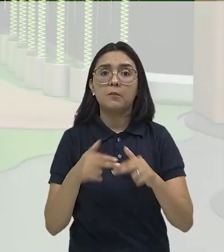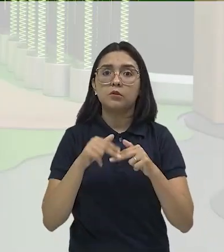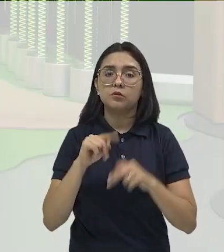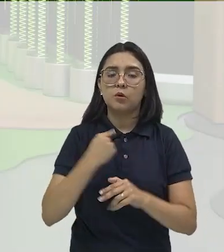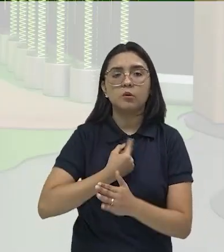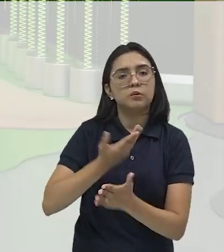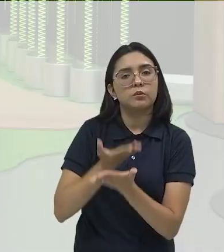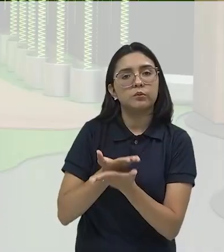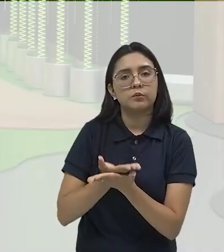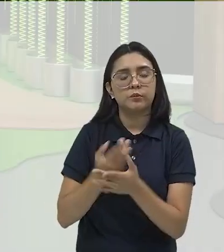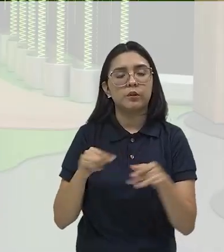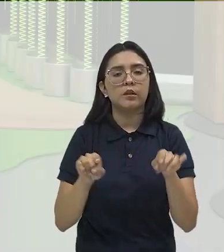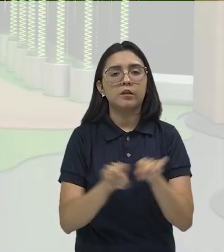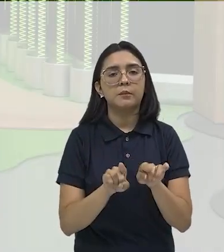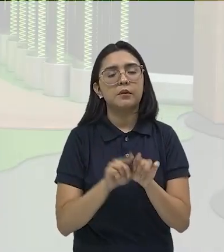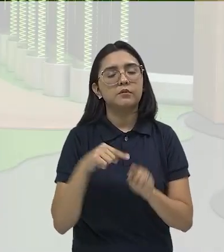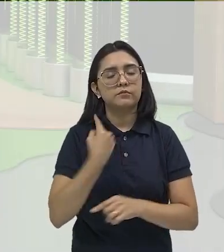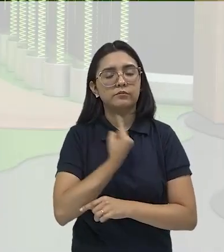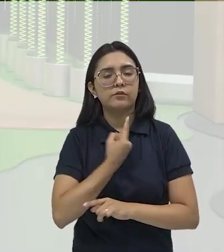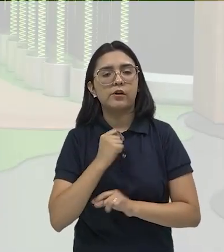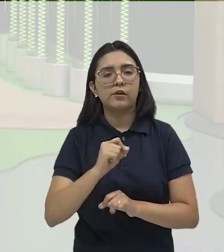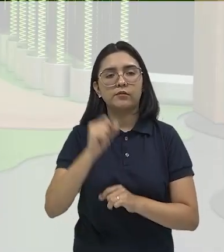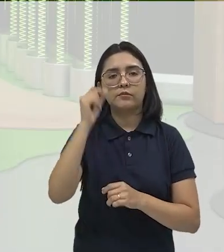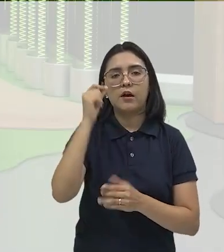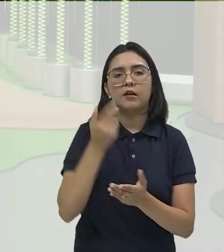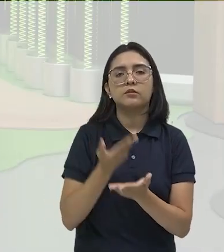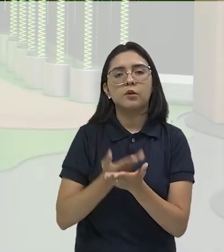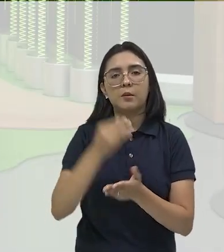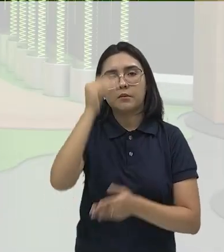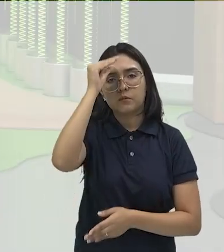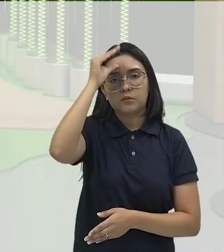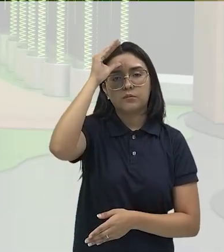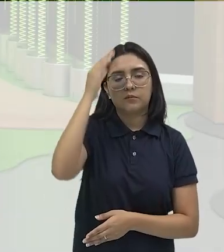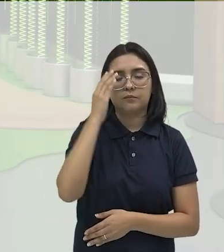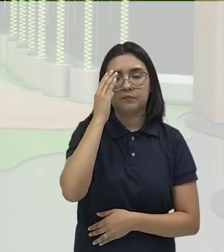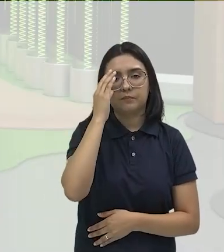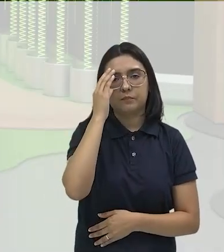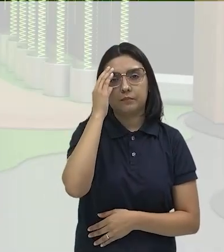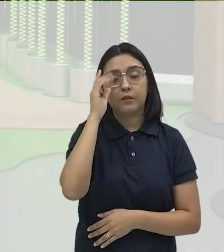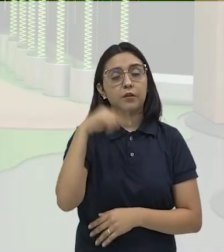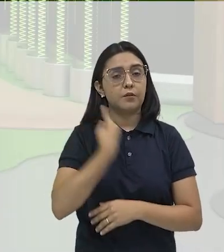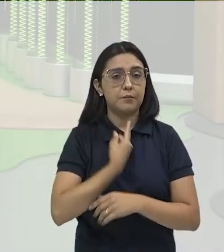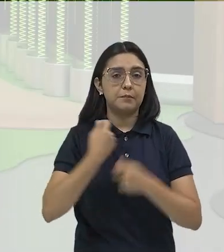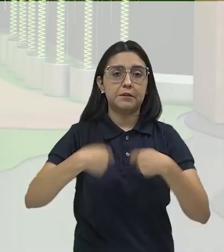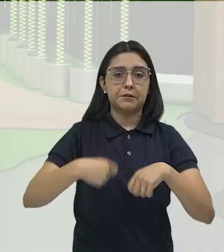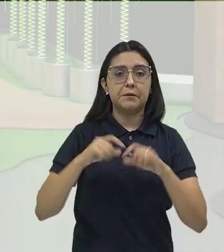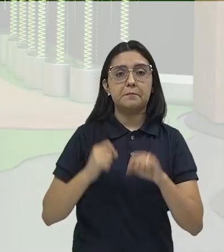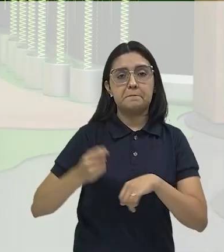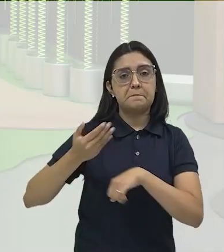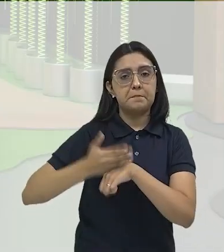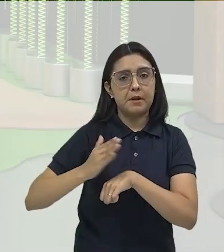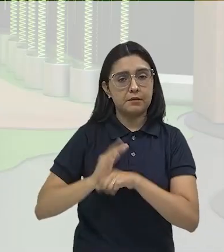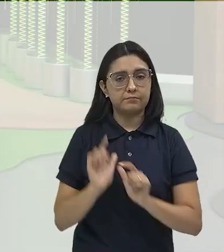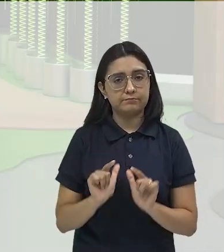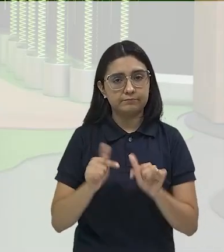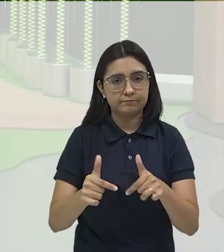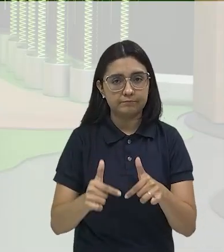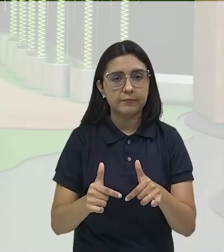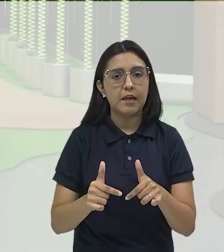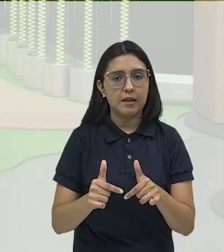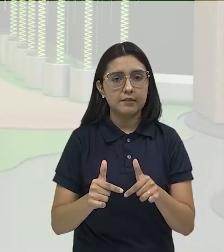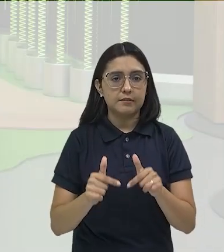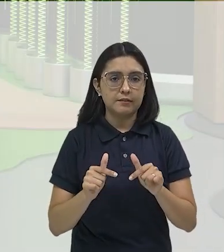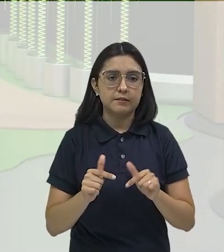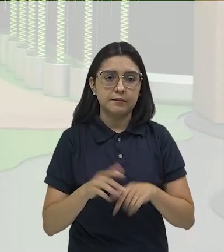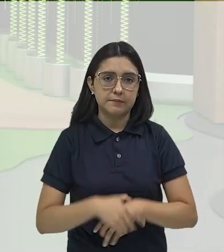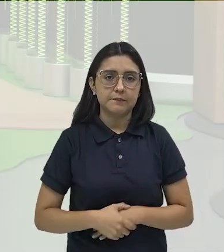estuda, e é por isso que a gente vai em busca de conhecimento, e a gente precisa pôr em prática essas boas atitudes